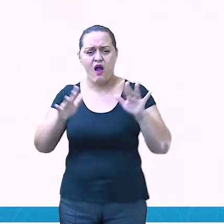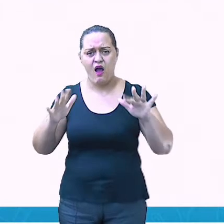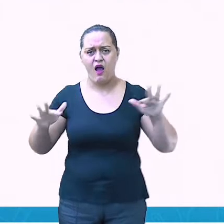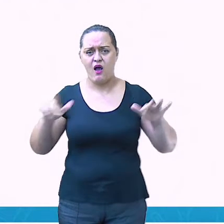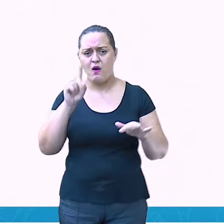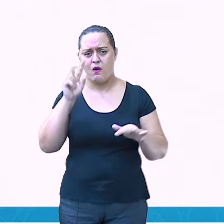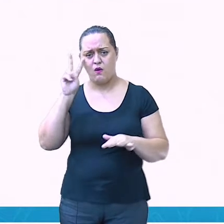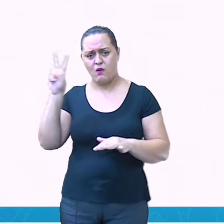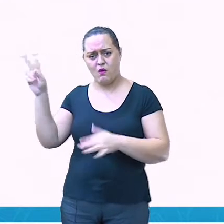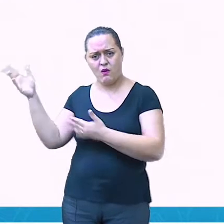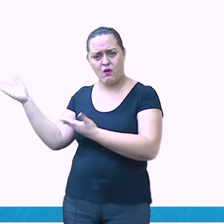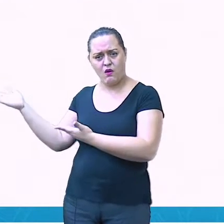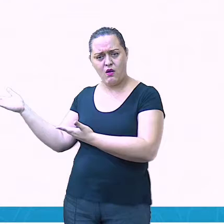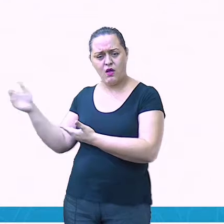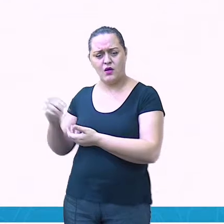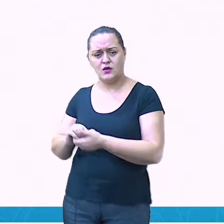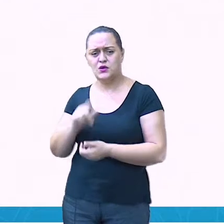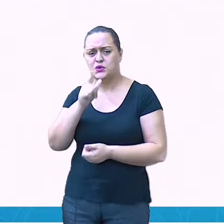até os rios.